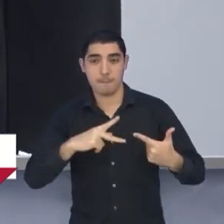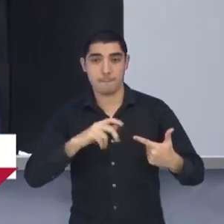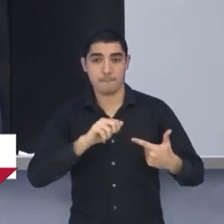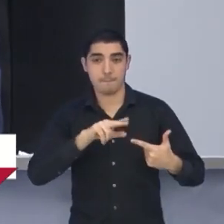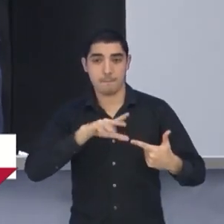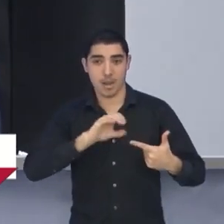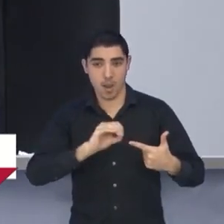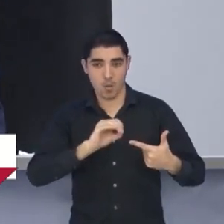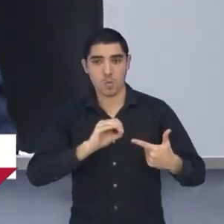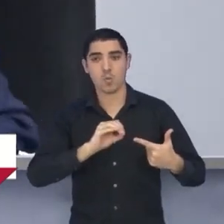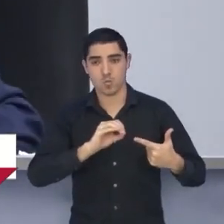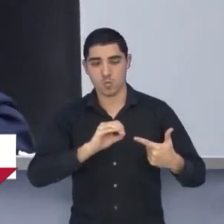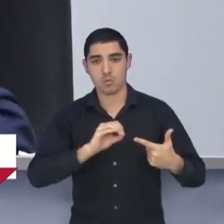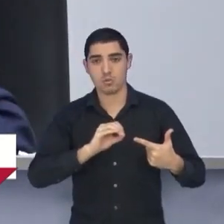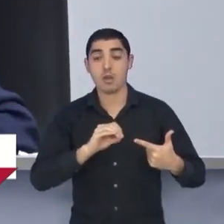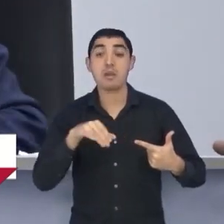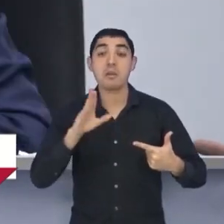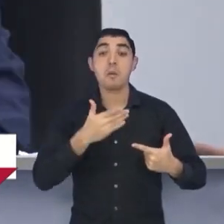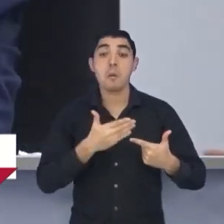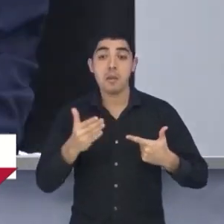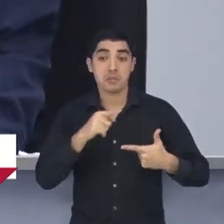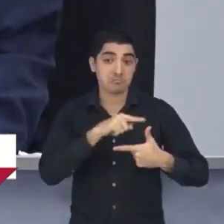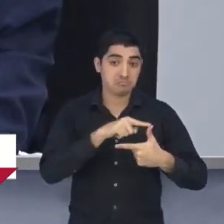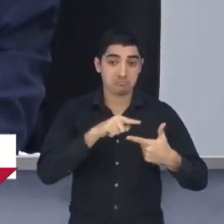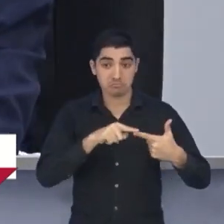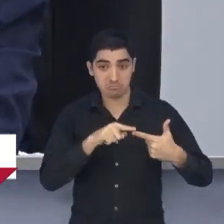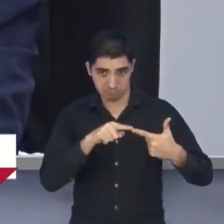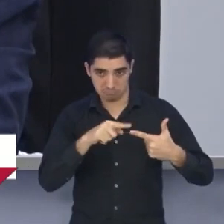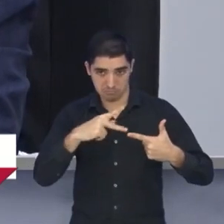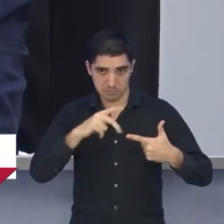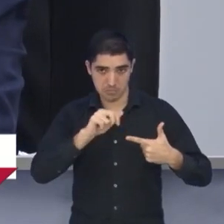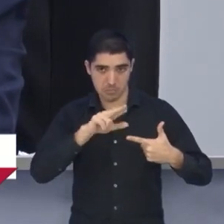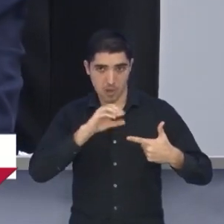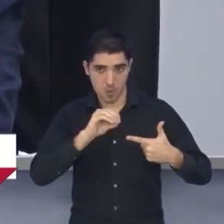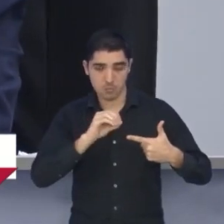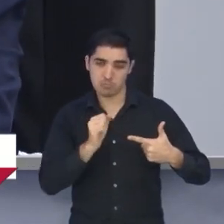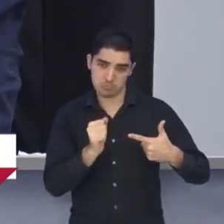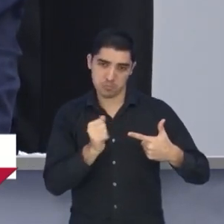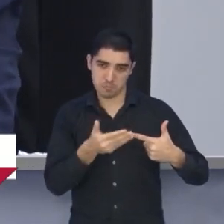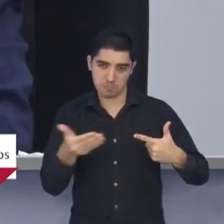eh quem inicia Paulo por